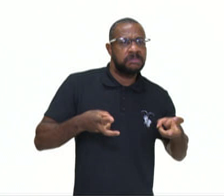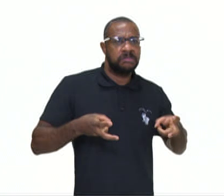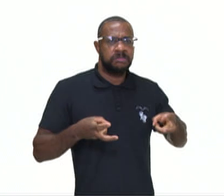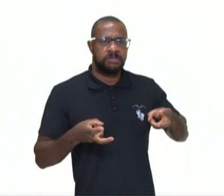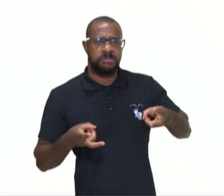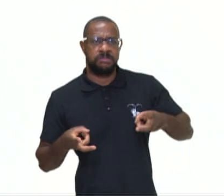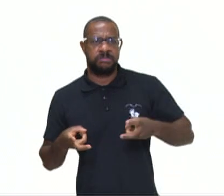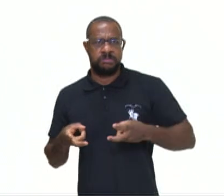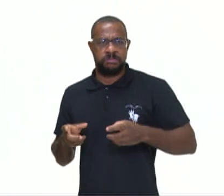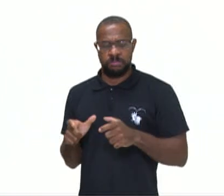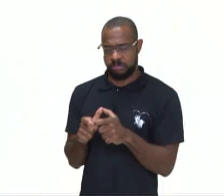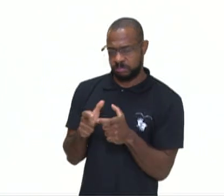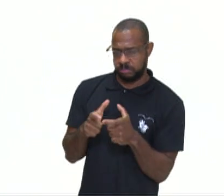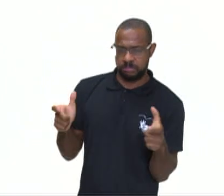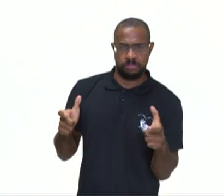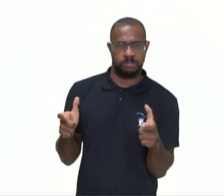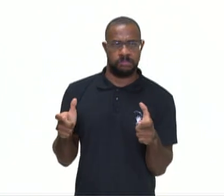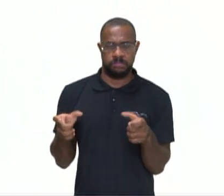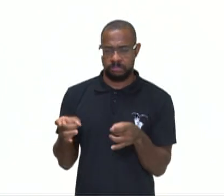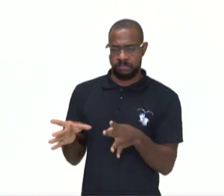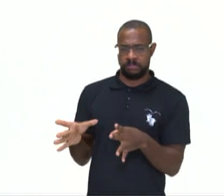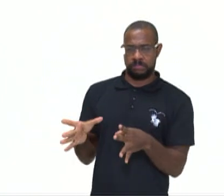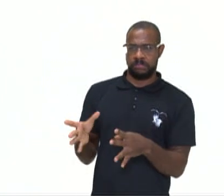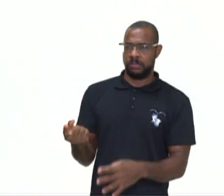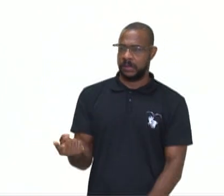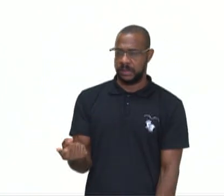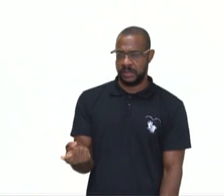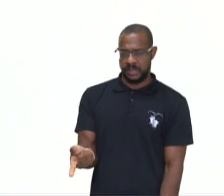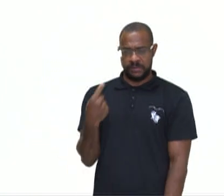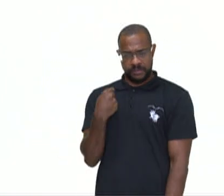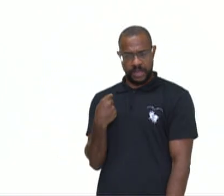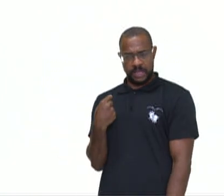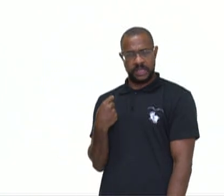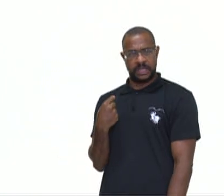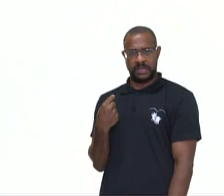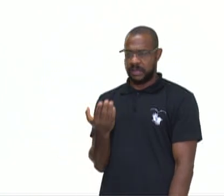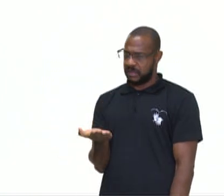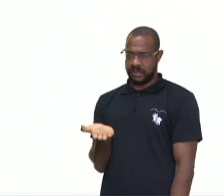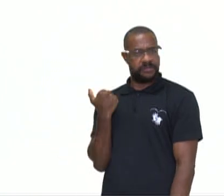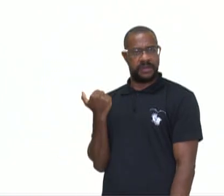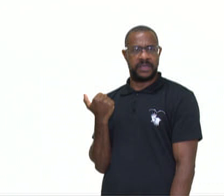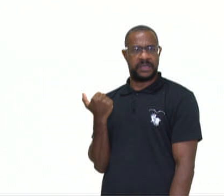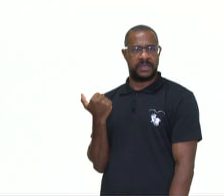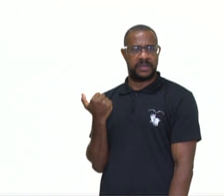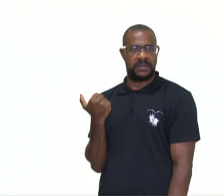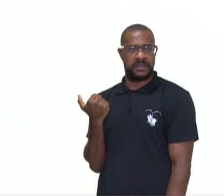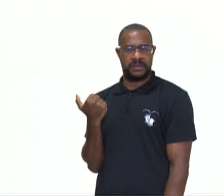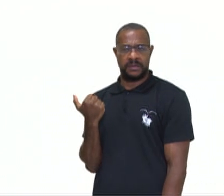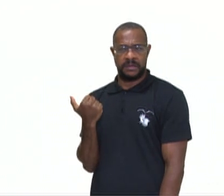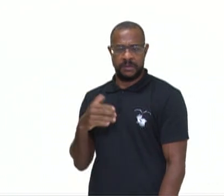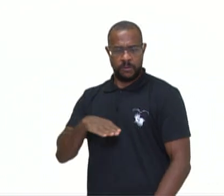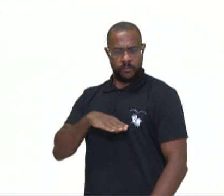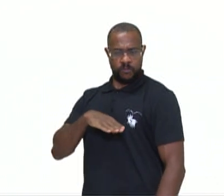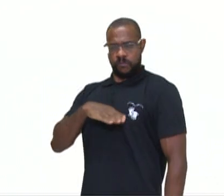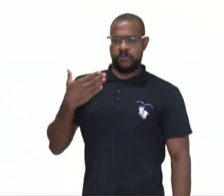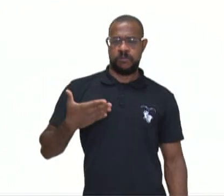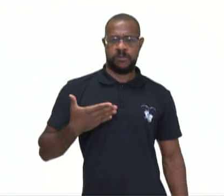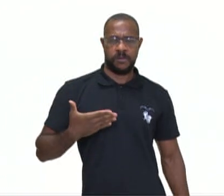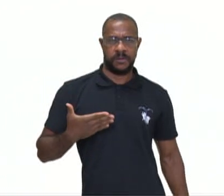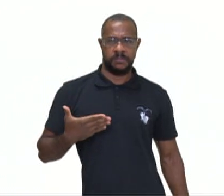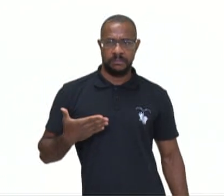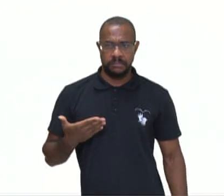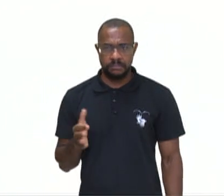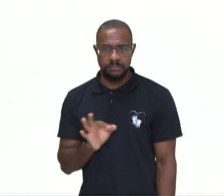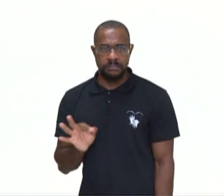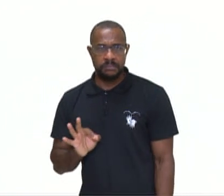vociferando, deixa-o, que venha uivando e passe, bando feroz. Não